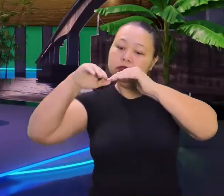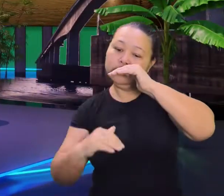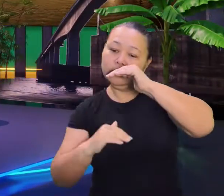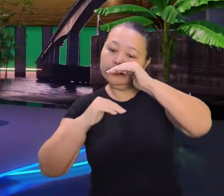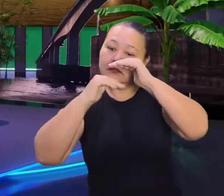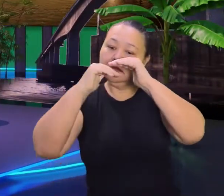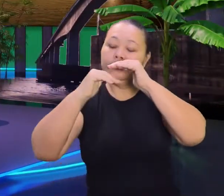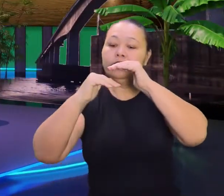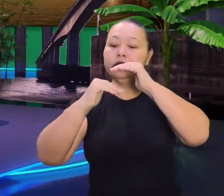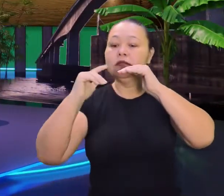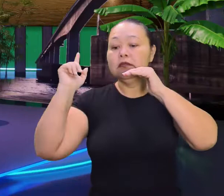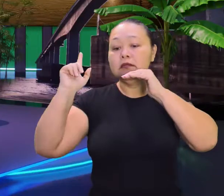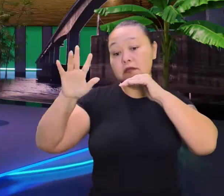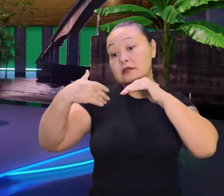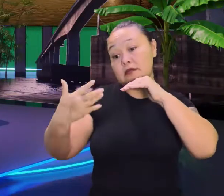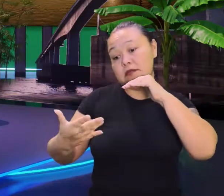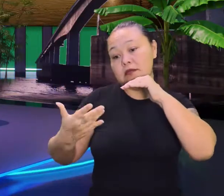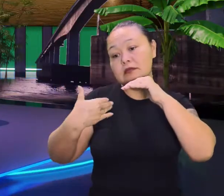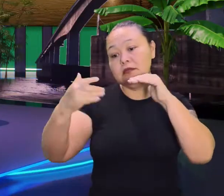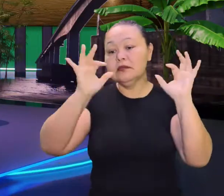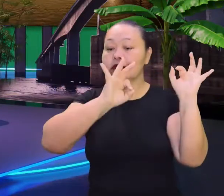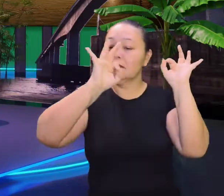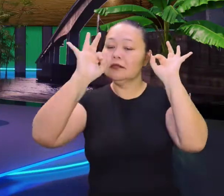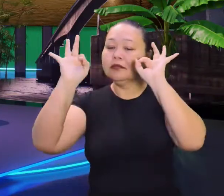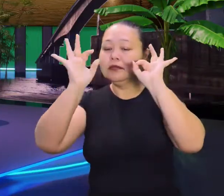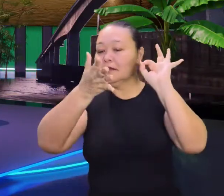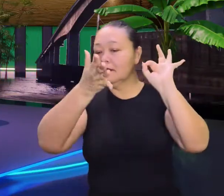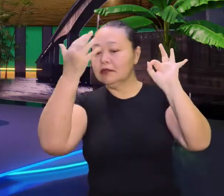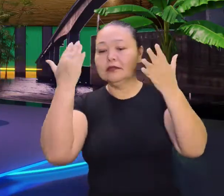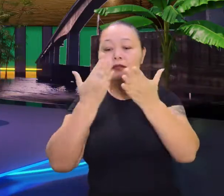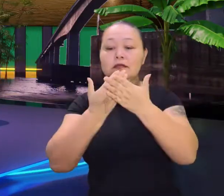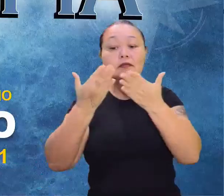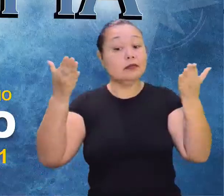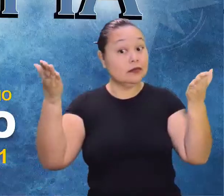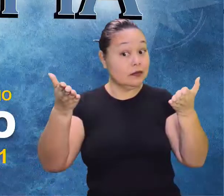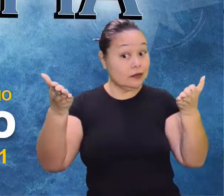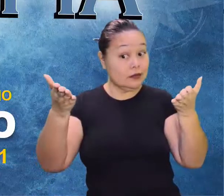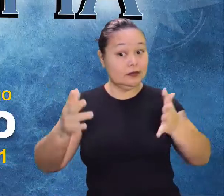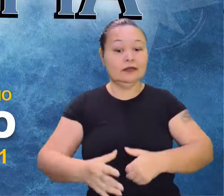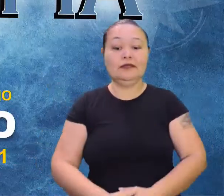Jorge? É isso aí. Então, fica de olho aí na tela, vamos para a nossa aula de hoje.